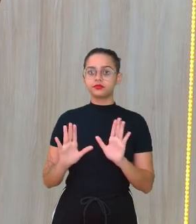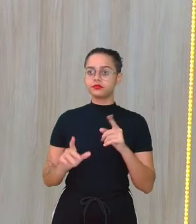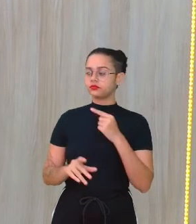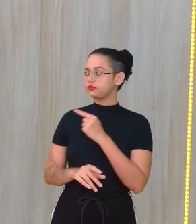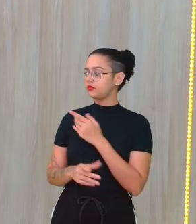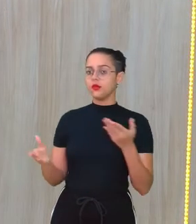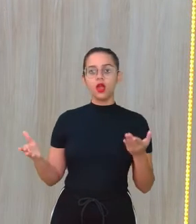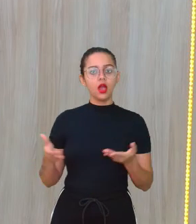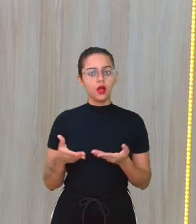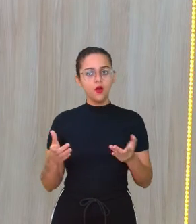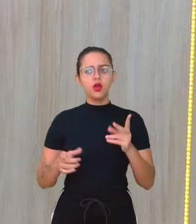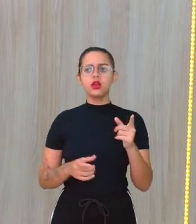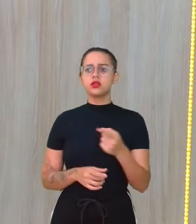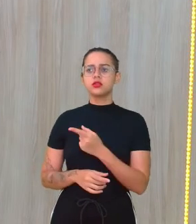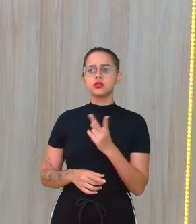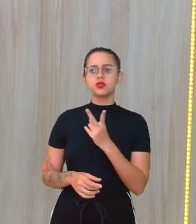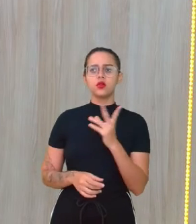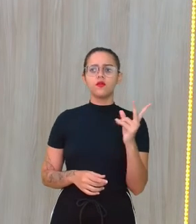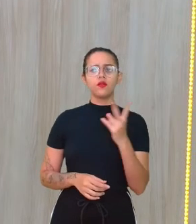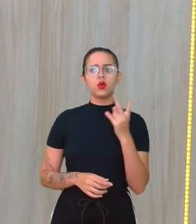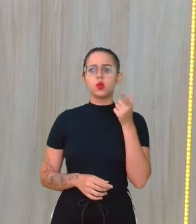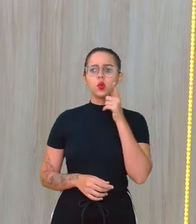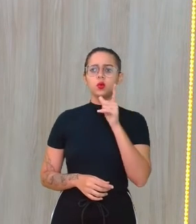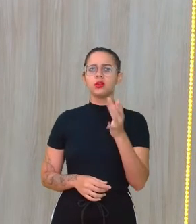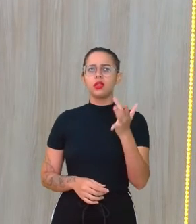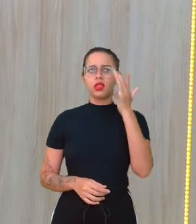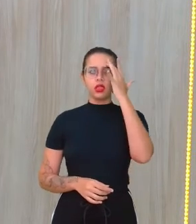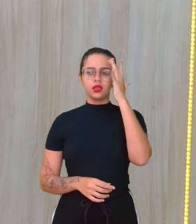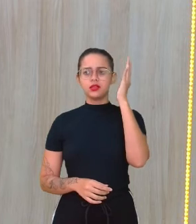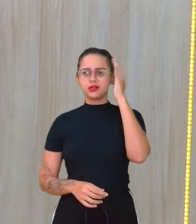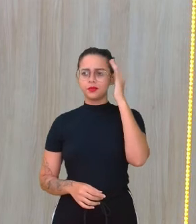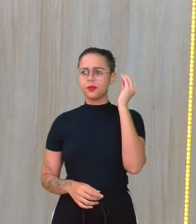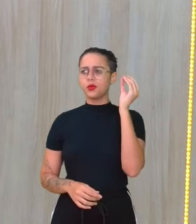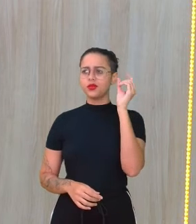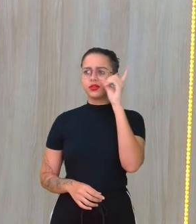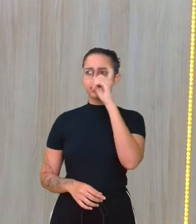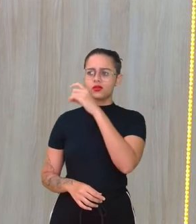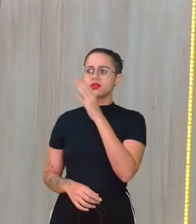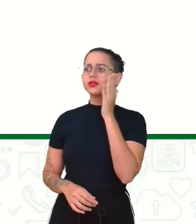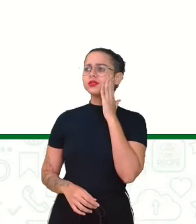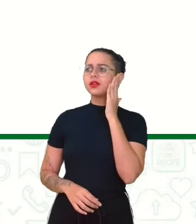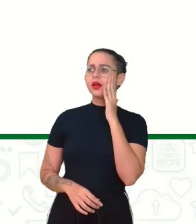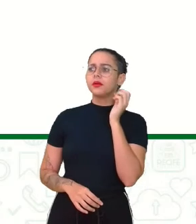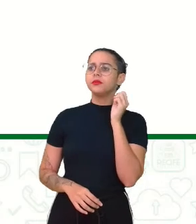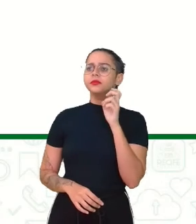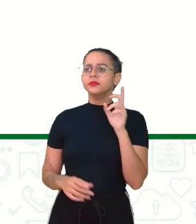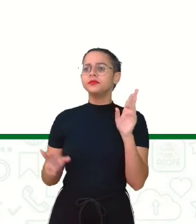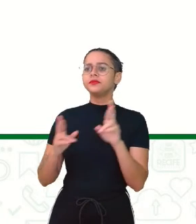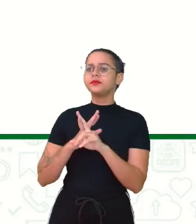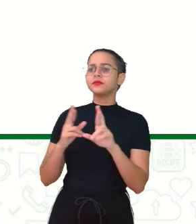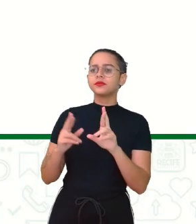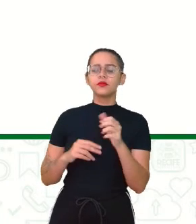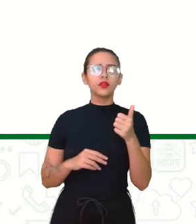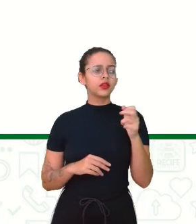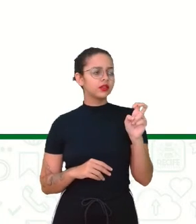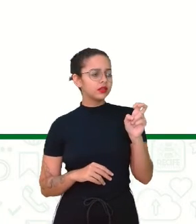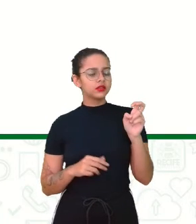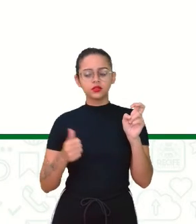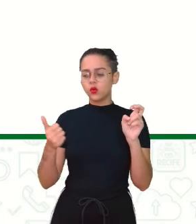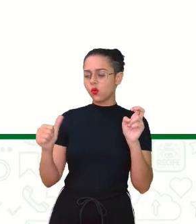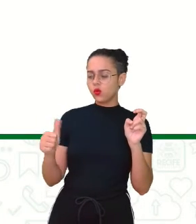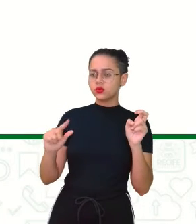caso aqui, esses valores eu não consigo de cabeça, assim, fica muito difícil saber se a relação 15 centímetros